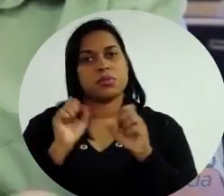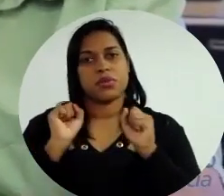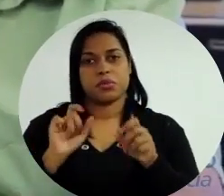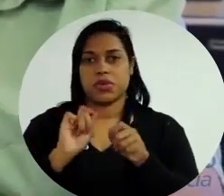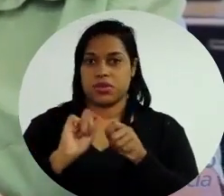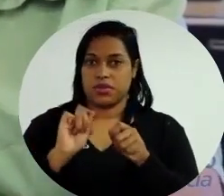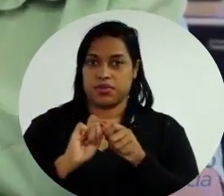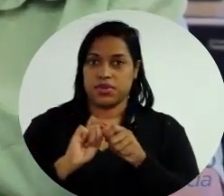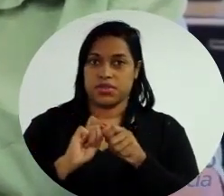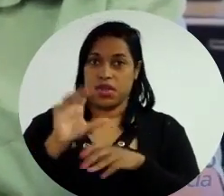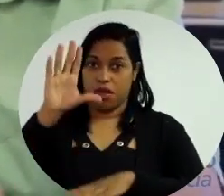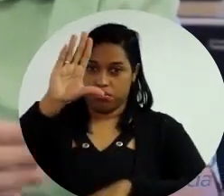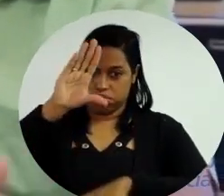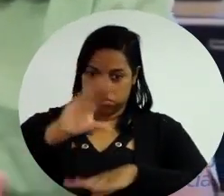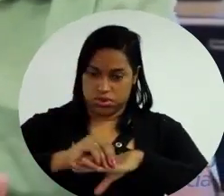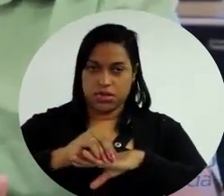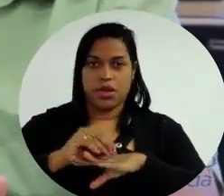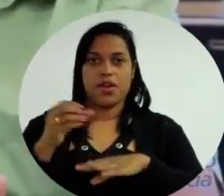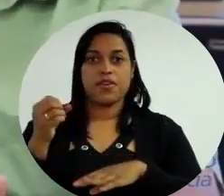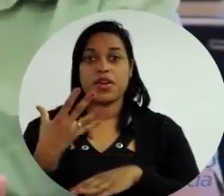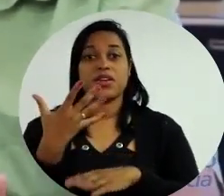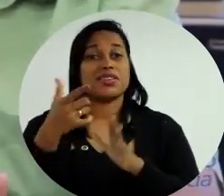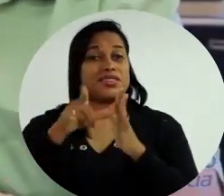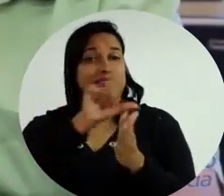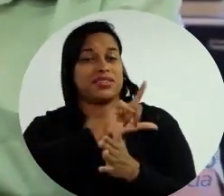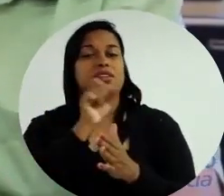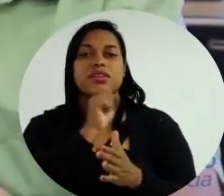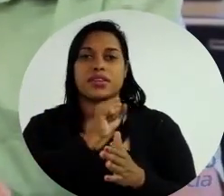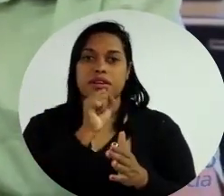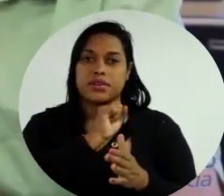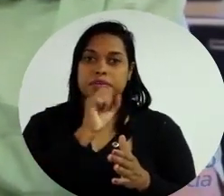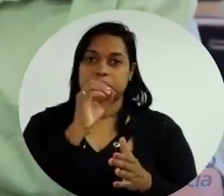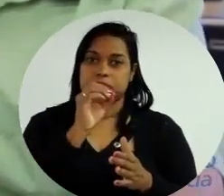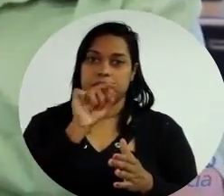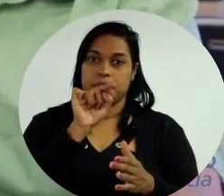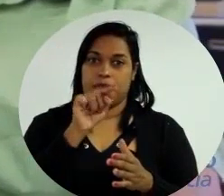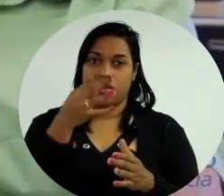fazer o download dele, é uma versão mais antiga, que é a